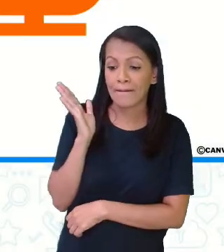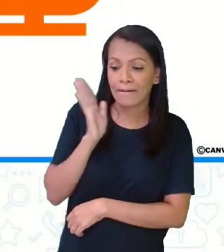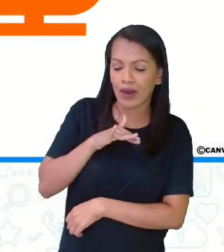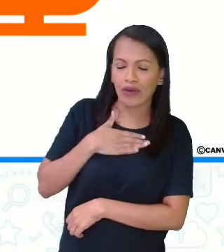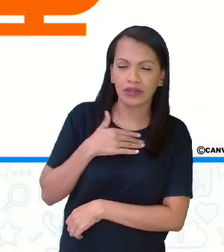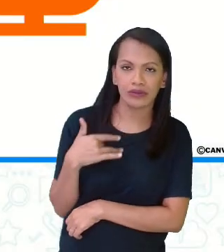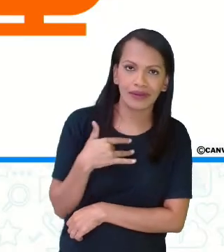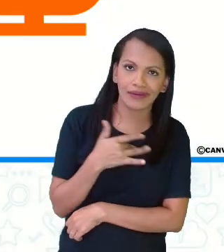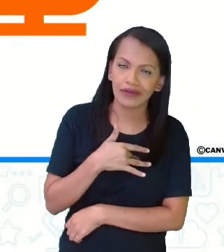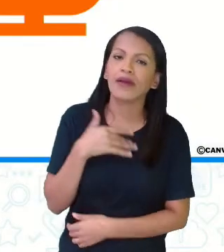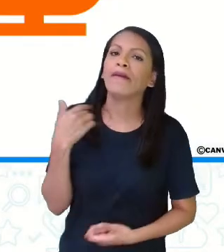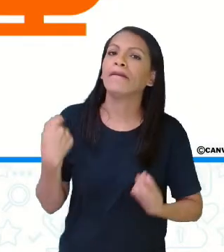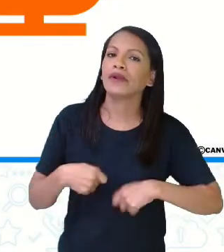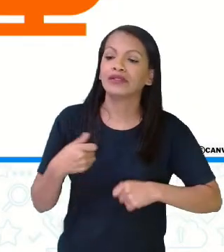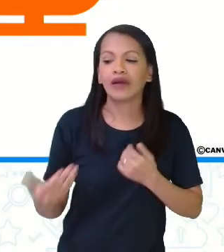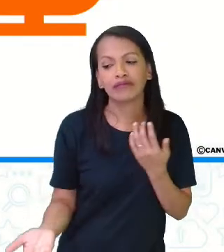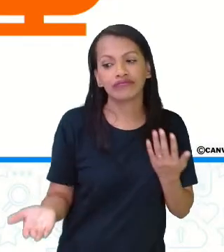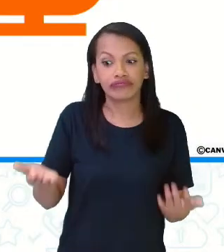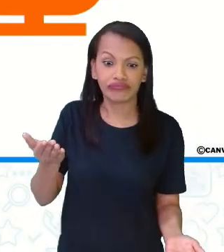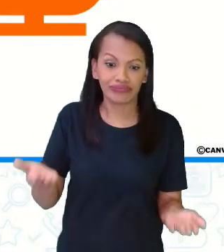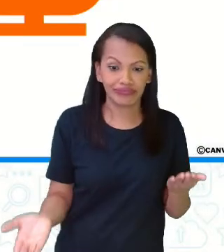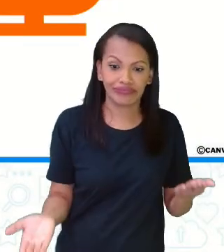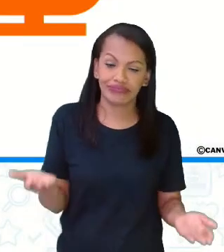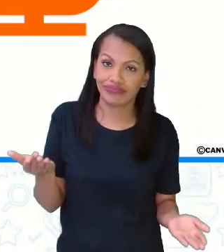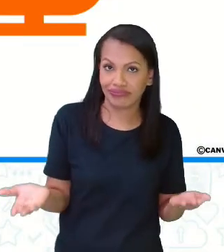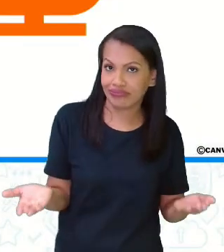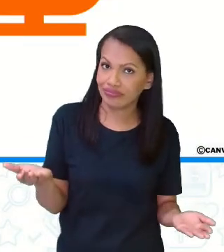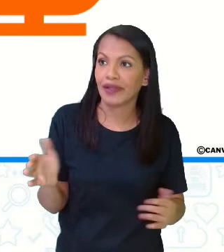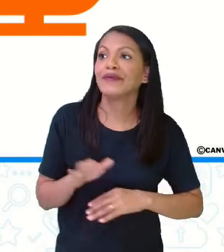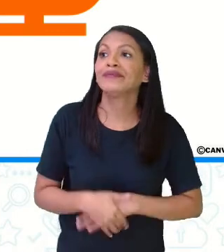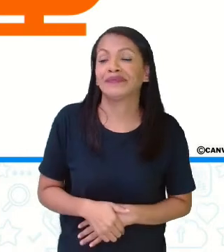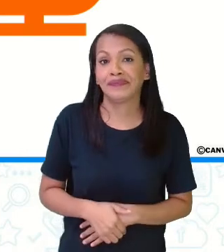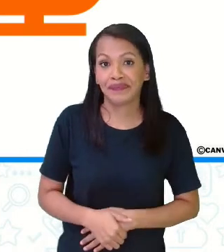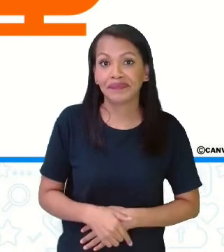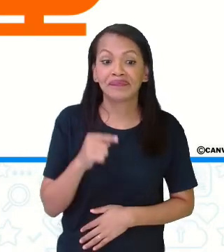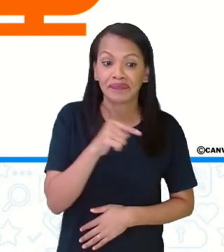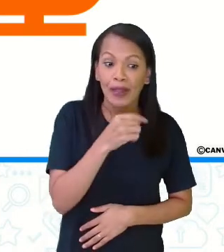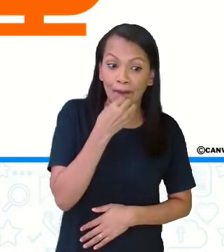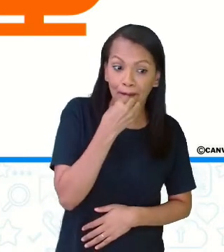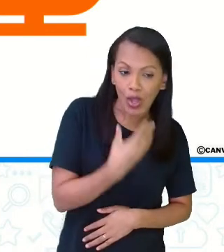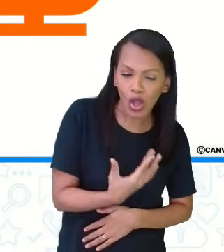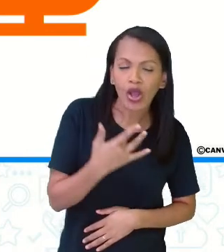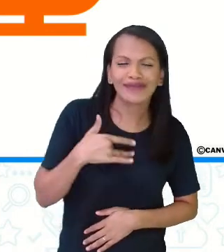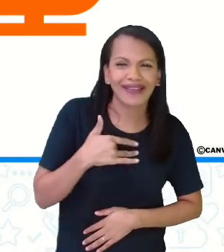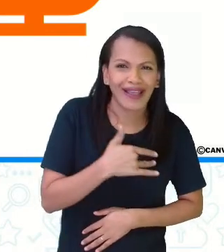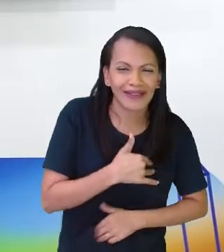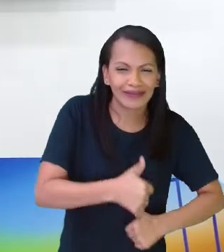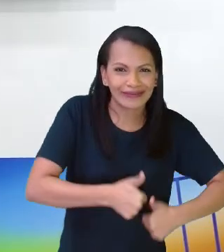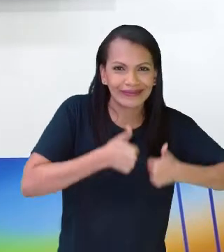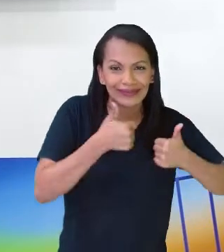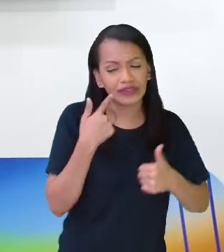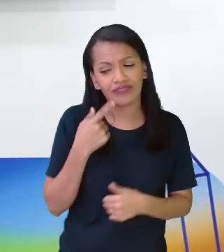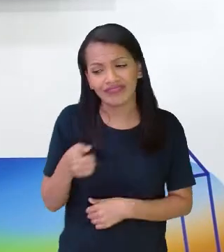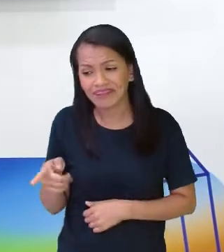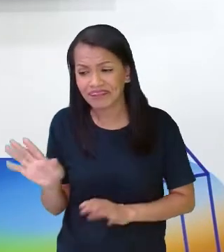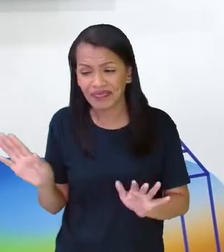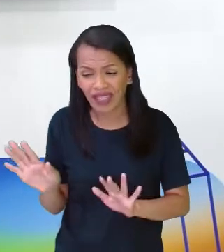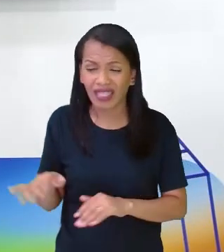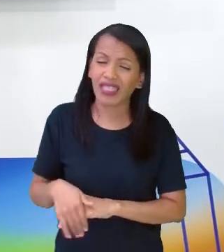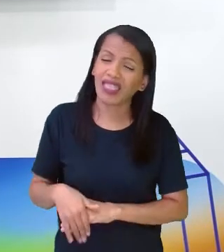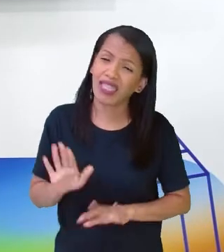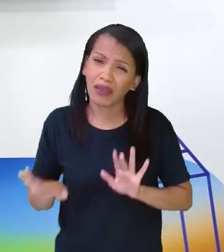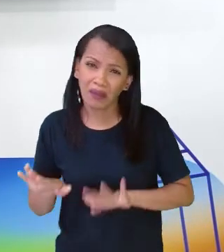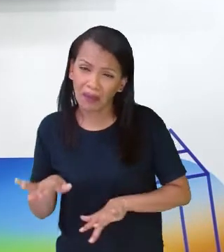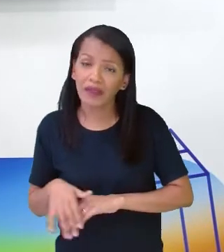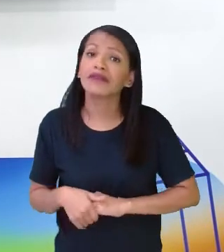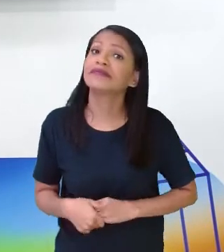o equilíbrio. Os alimentos saudáveis e os não saudáveis, até porque a gente não vai dizer não consuma alimentos